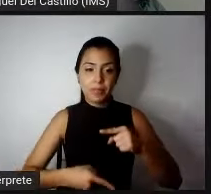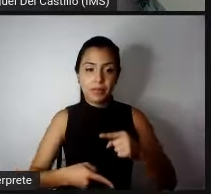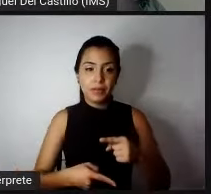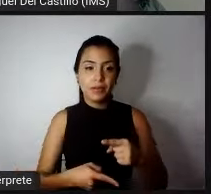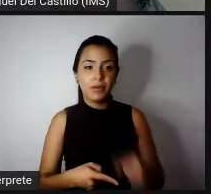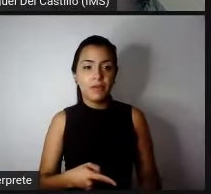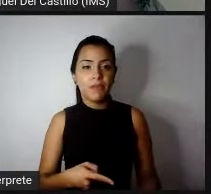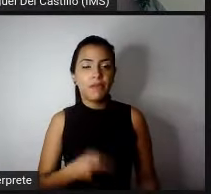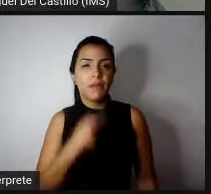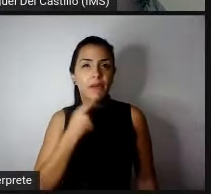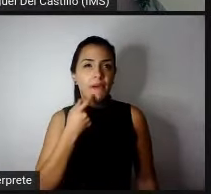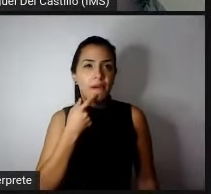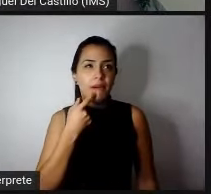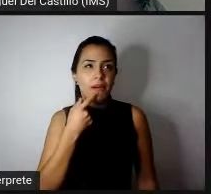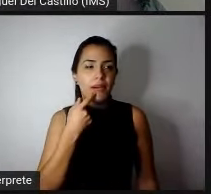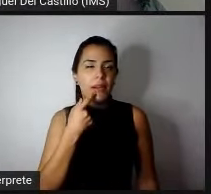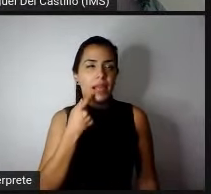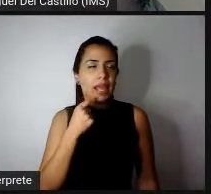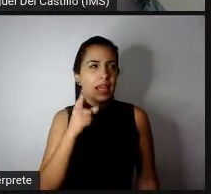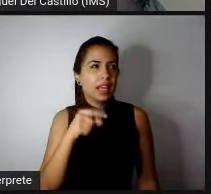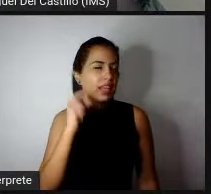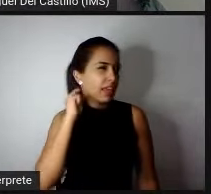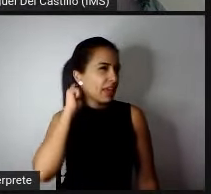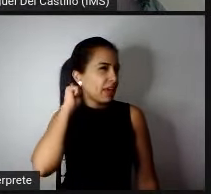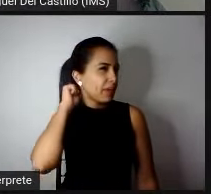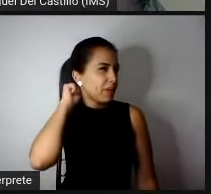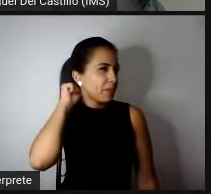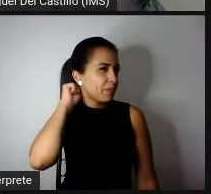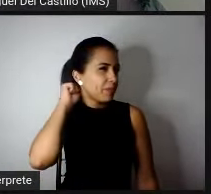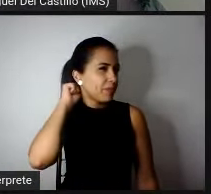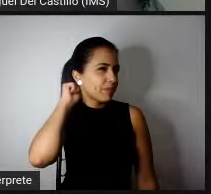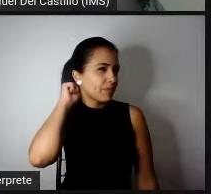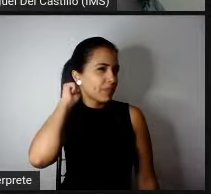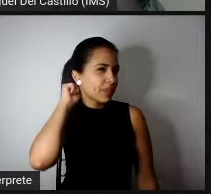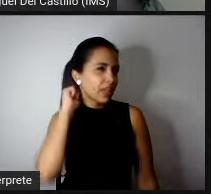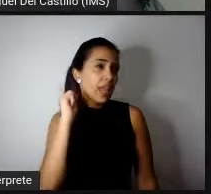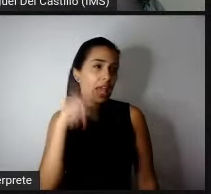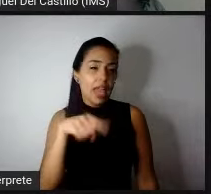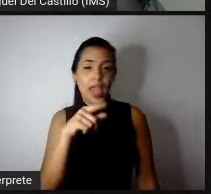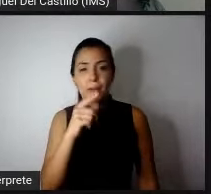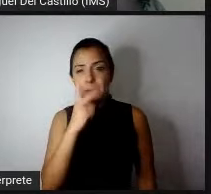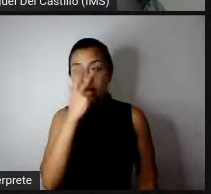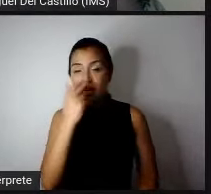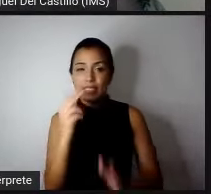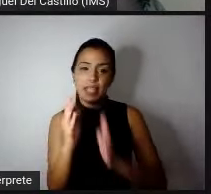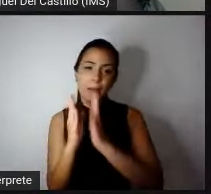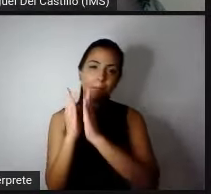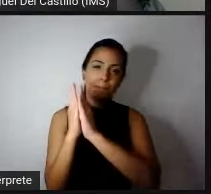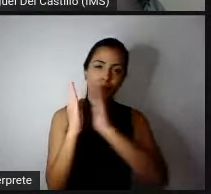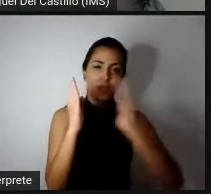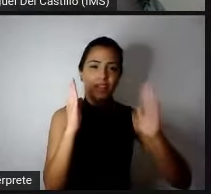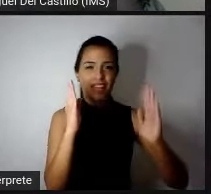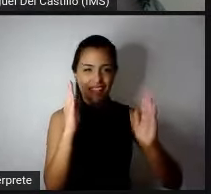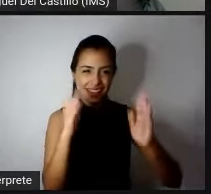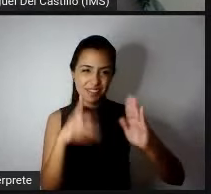esse mundo que, no fundo, é a biblioteca deles. Então,